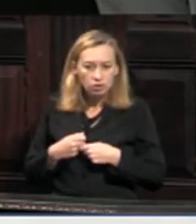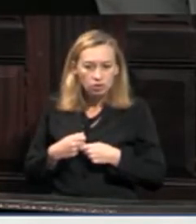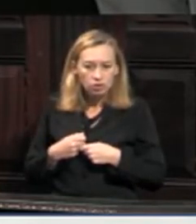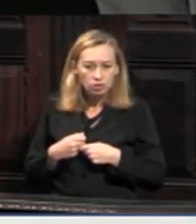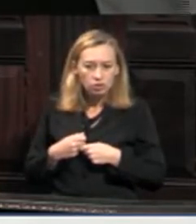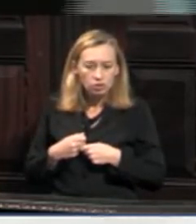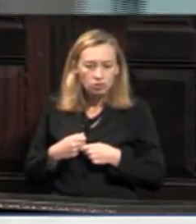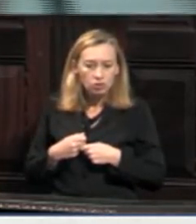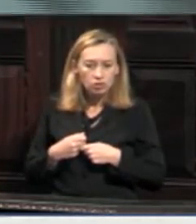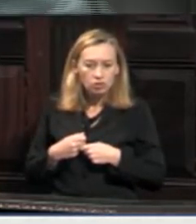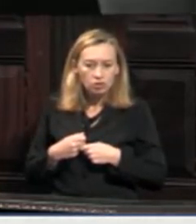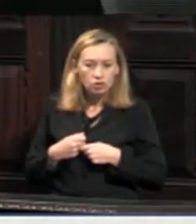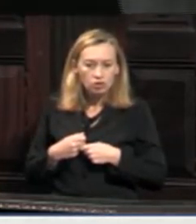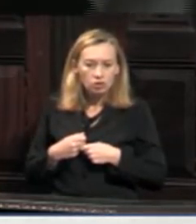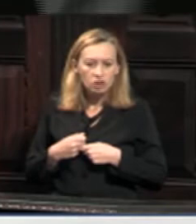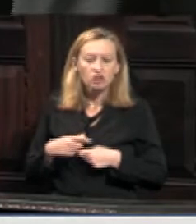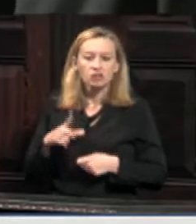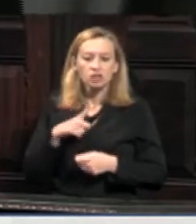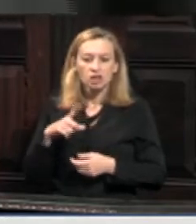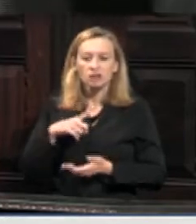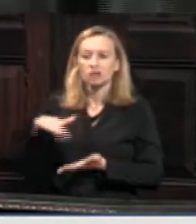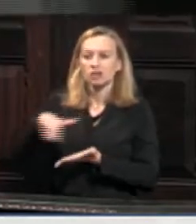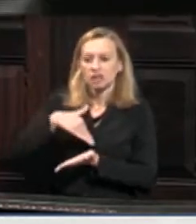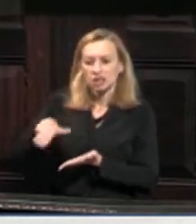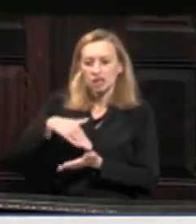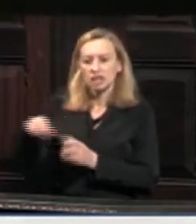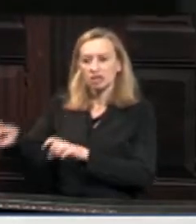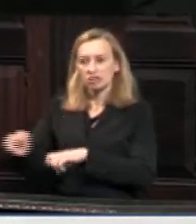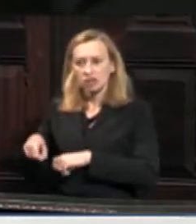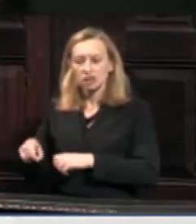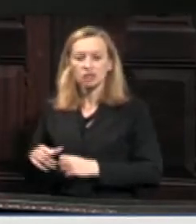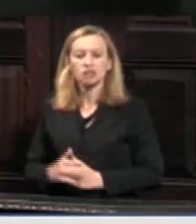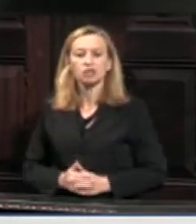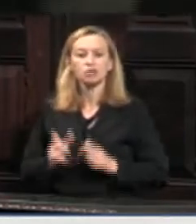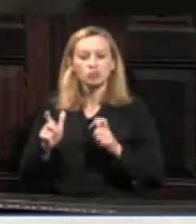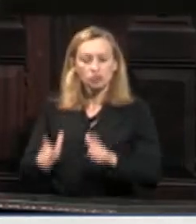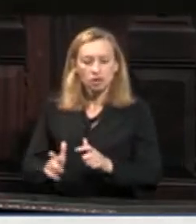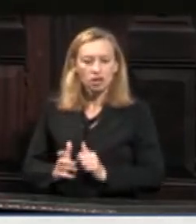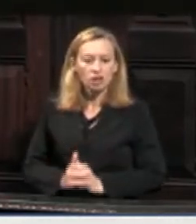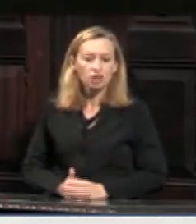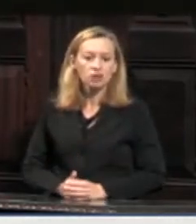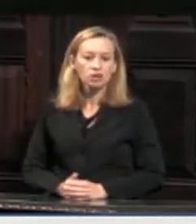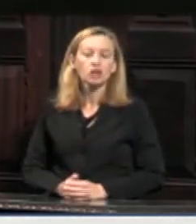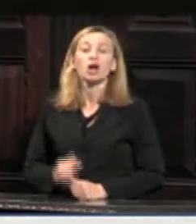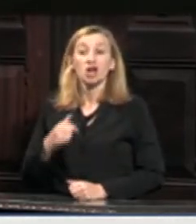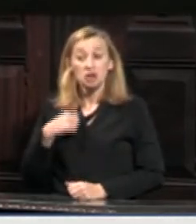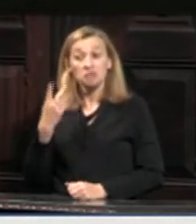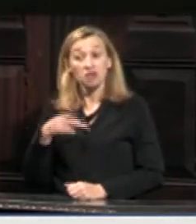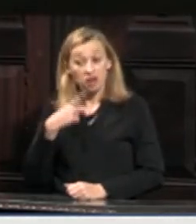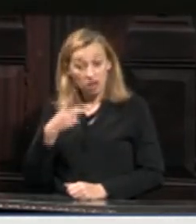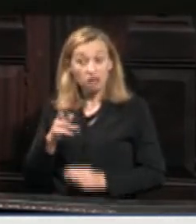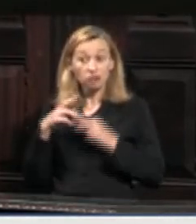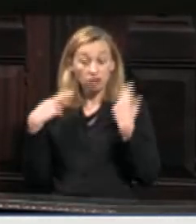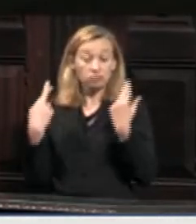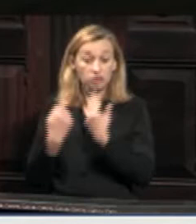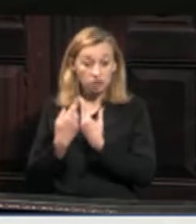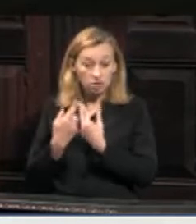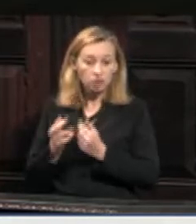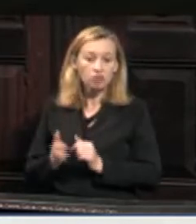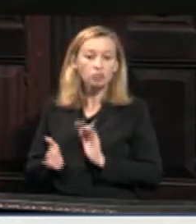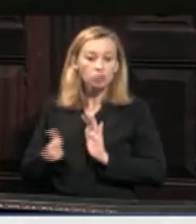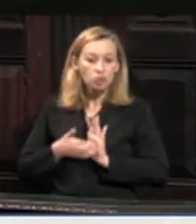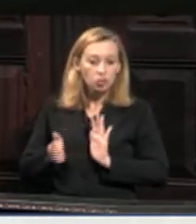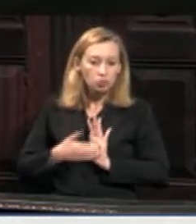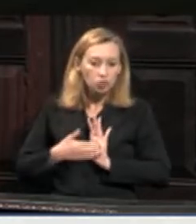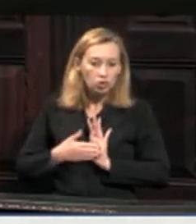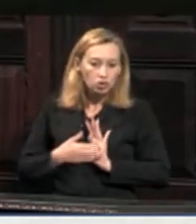a presença da Secretaria de Fazenda e Planejamento, foi uma questão que eu levantei durante a audiência, porque na